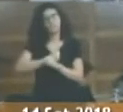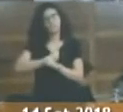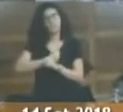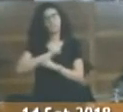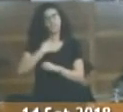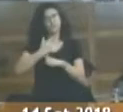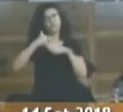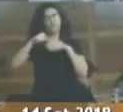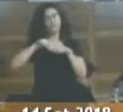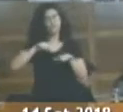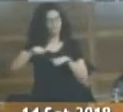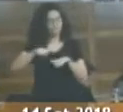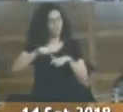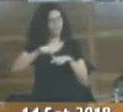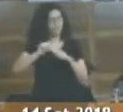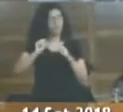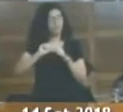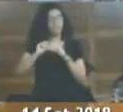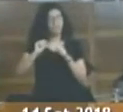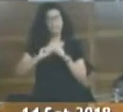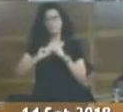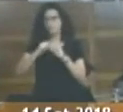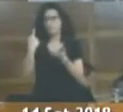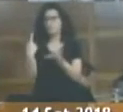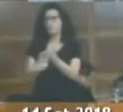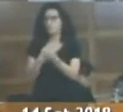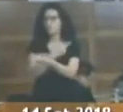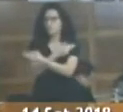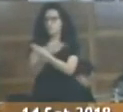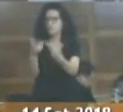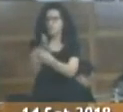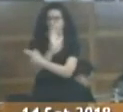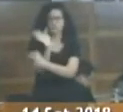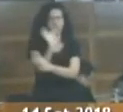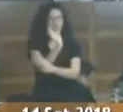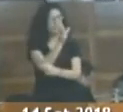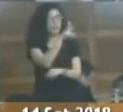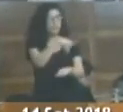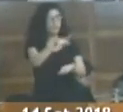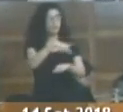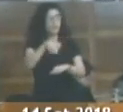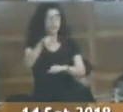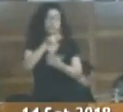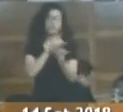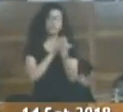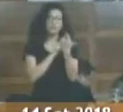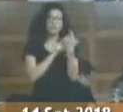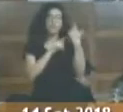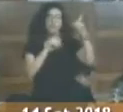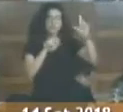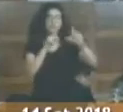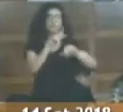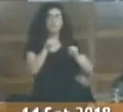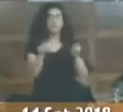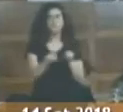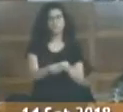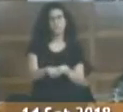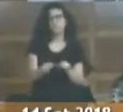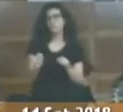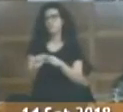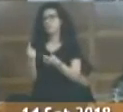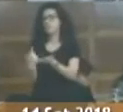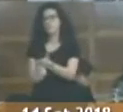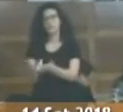nós trabalhamos, nós fizemos convênios com várias universidades do país e do exterior. Nós fizemos convênio